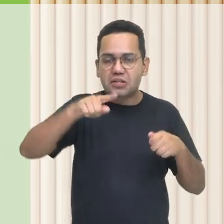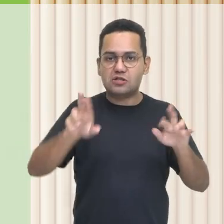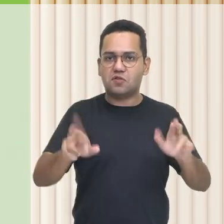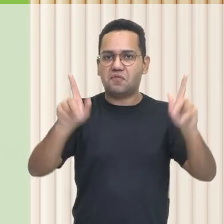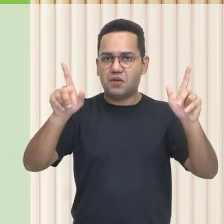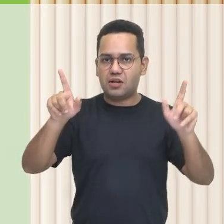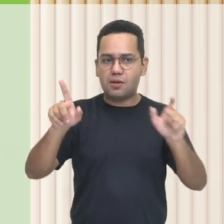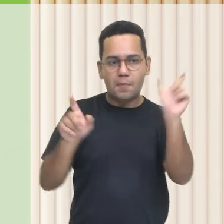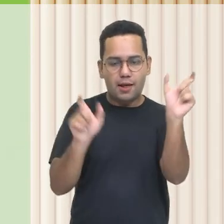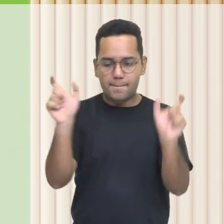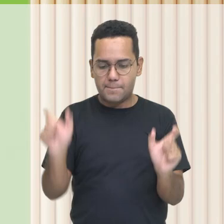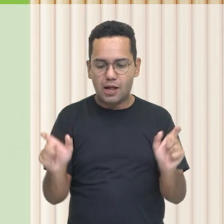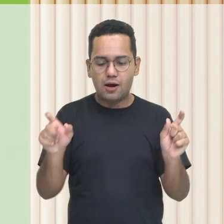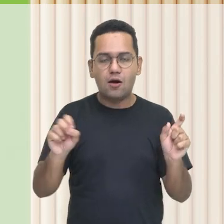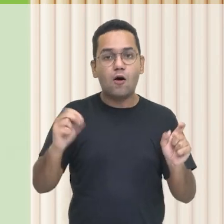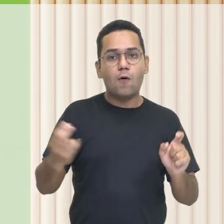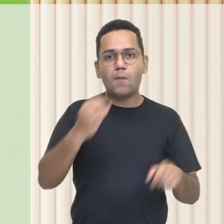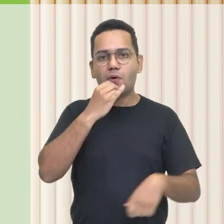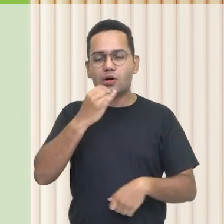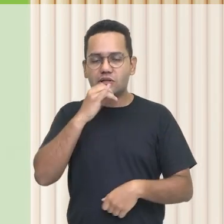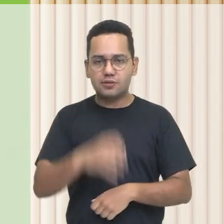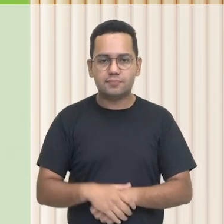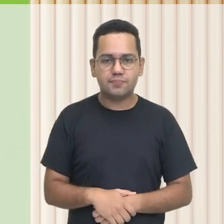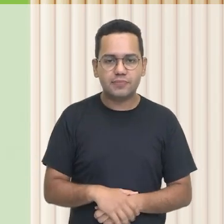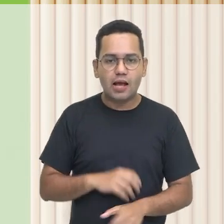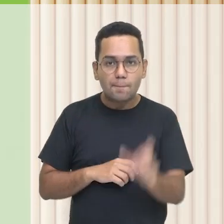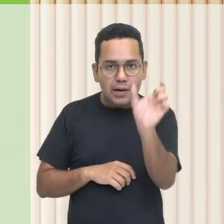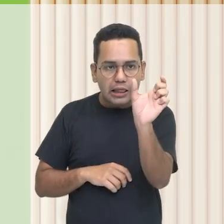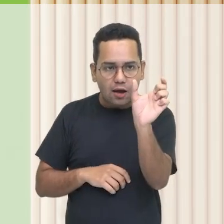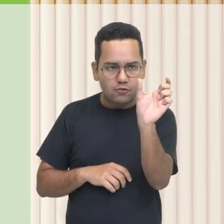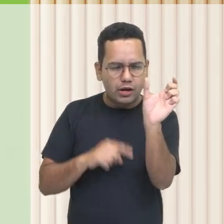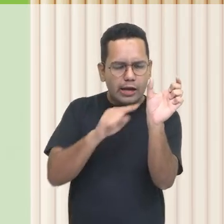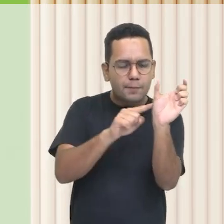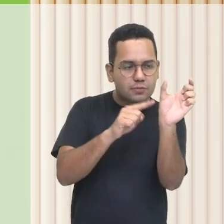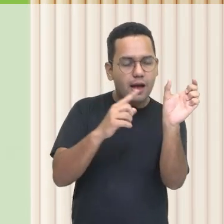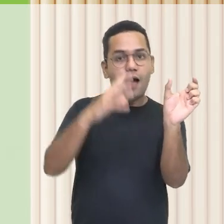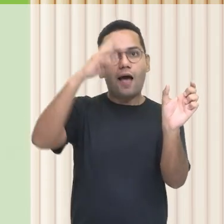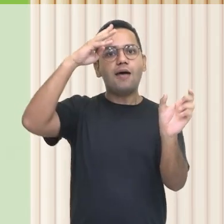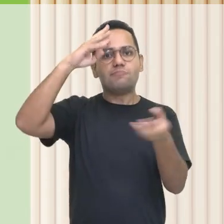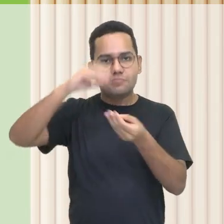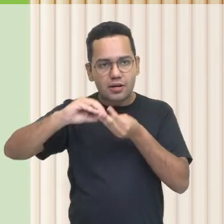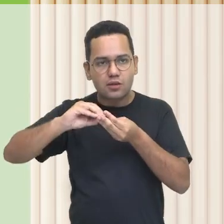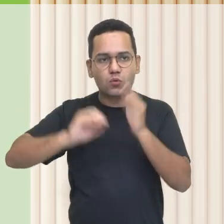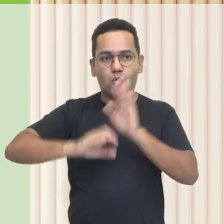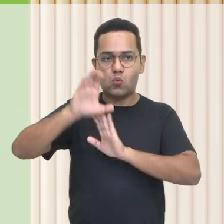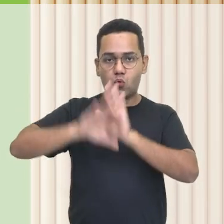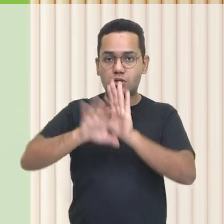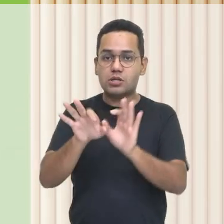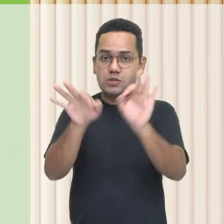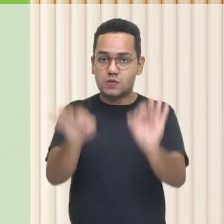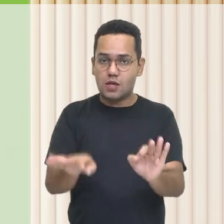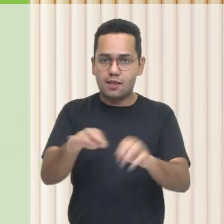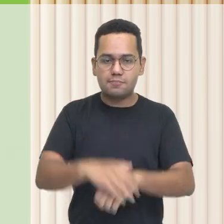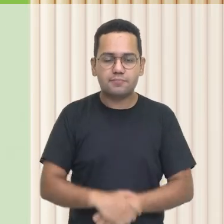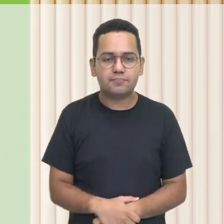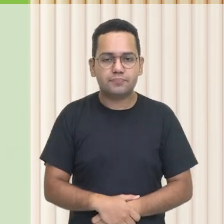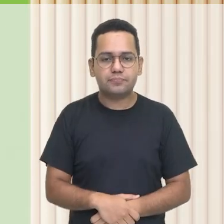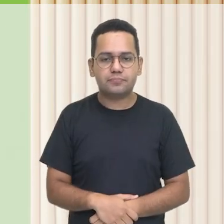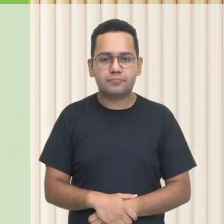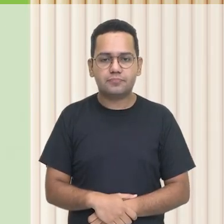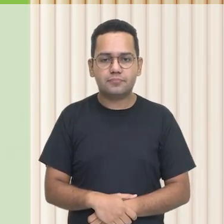relacionar um termo ao que ele significa e sempre coloquem como